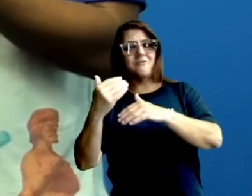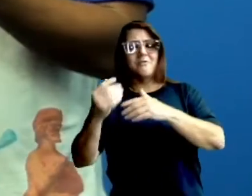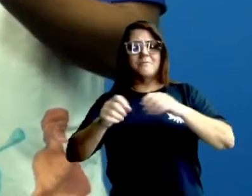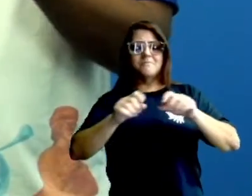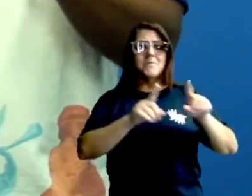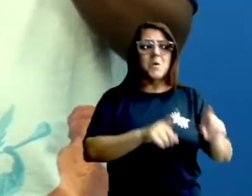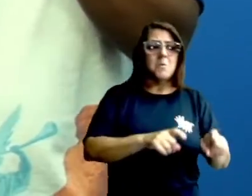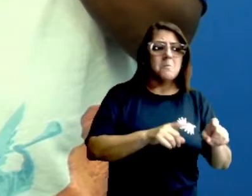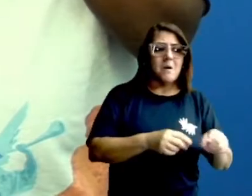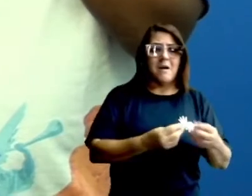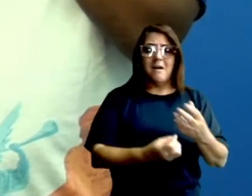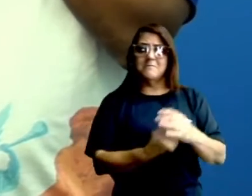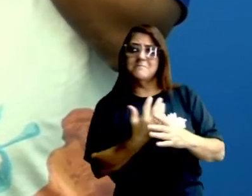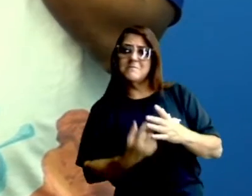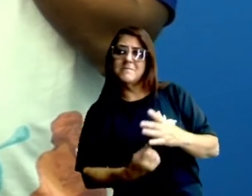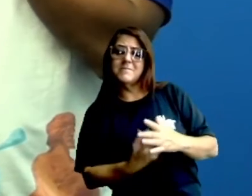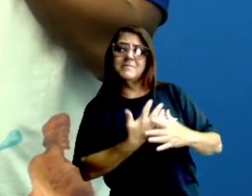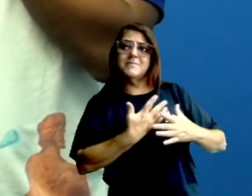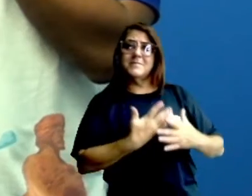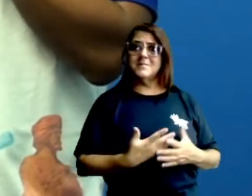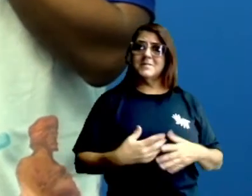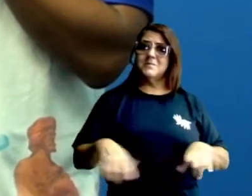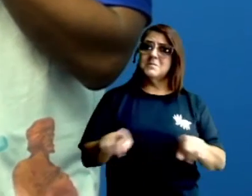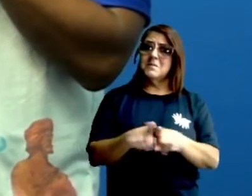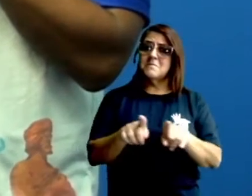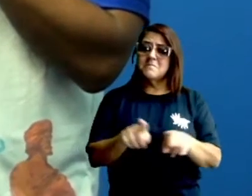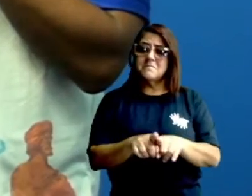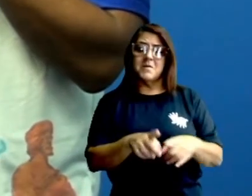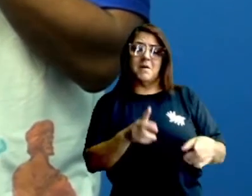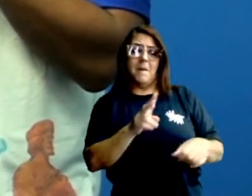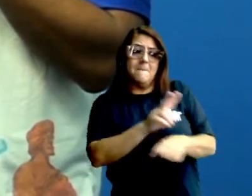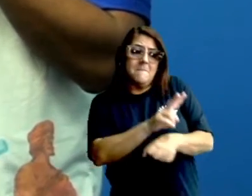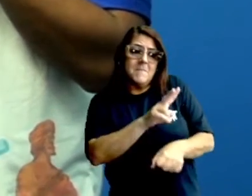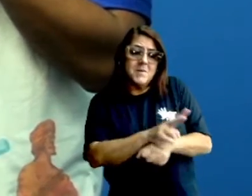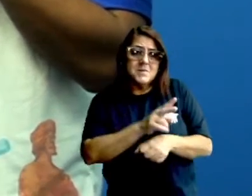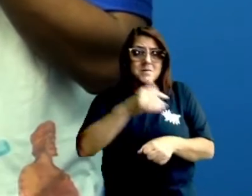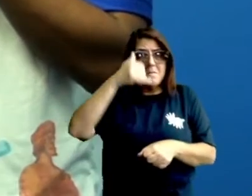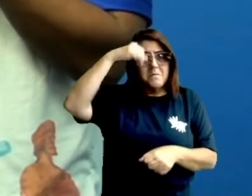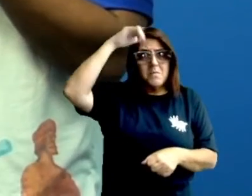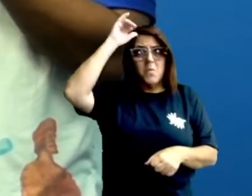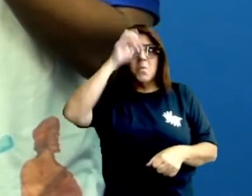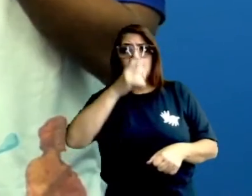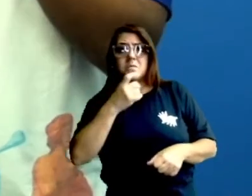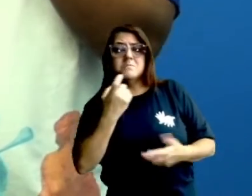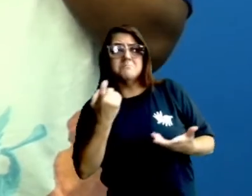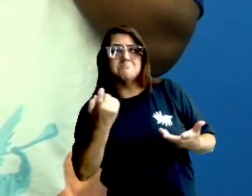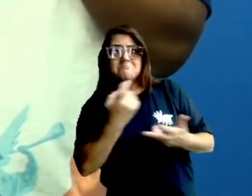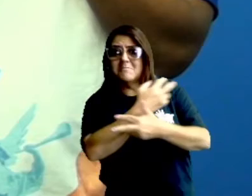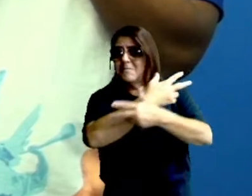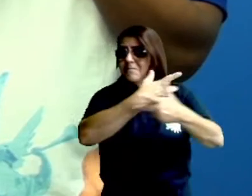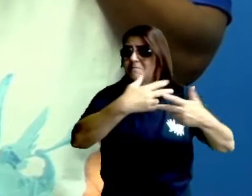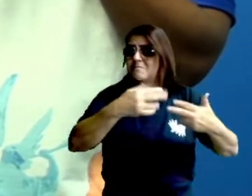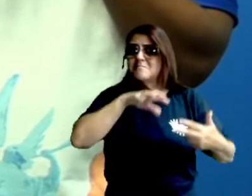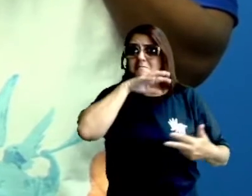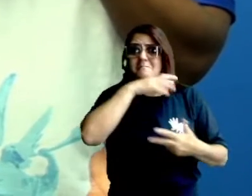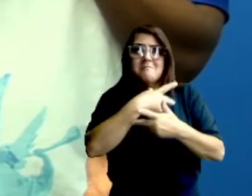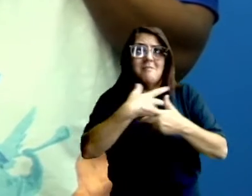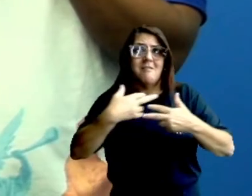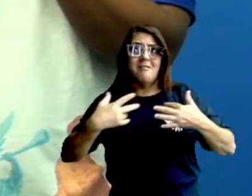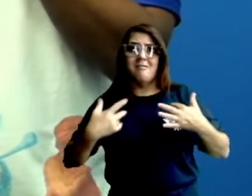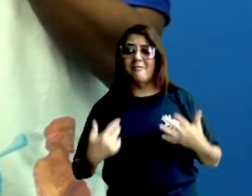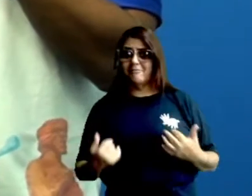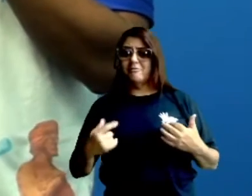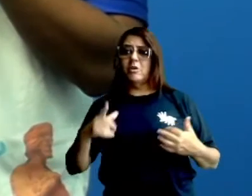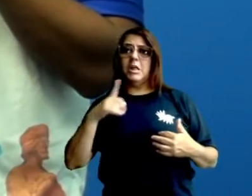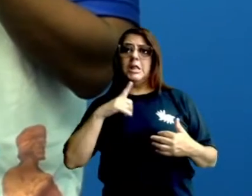atividades agrícolas era importante para poder desenvolver a criação de animais Dublado né da pecuária era importante porque